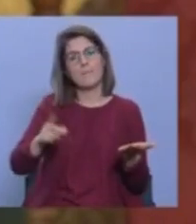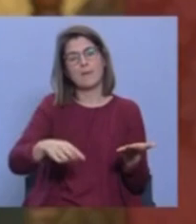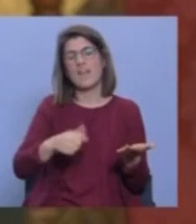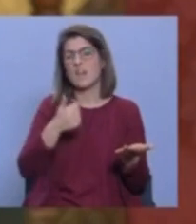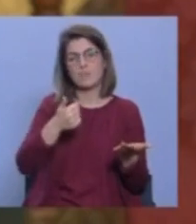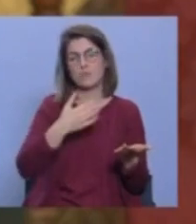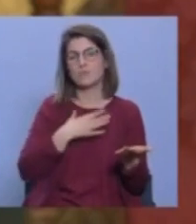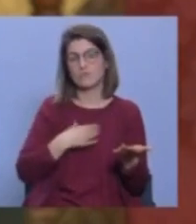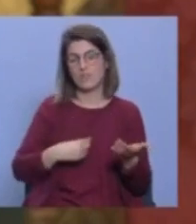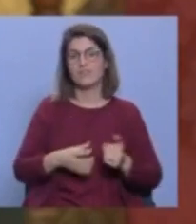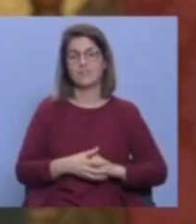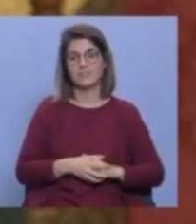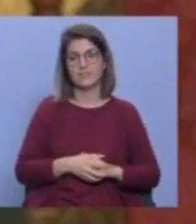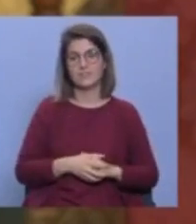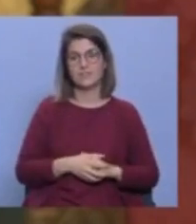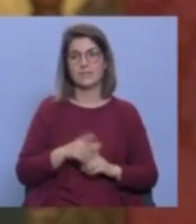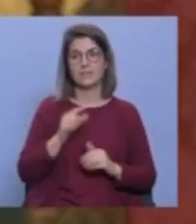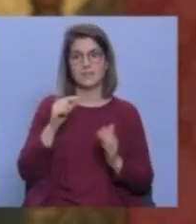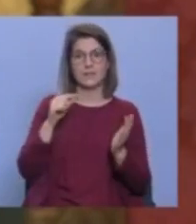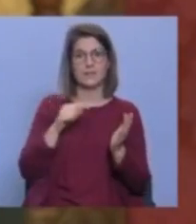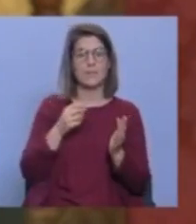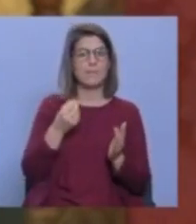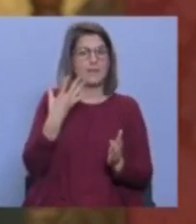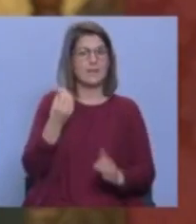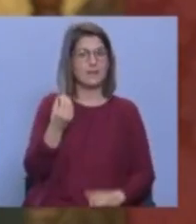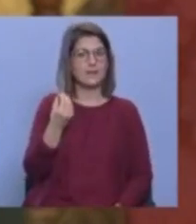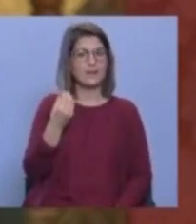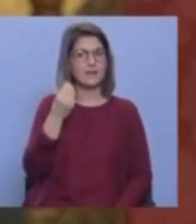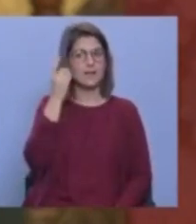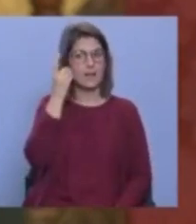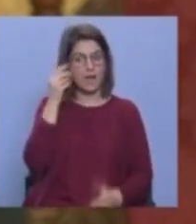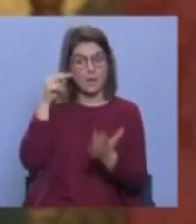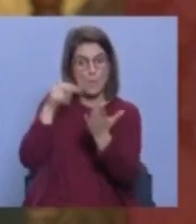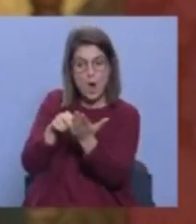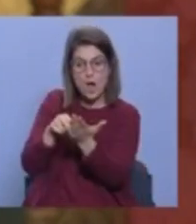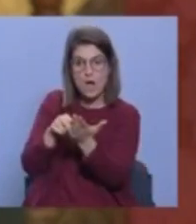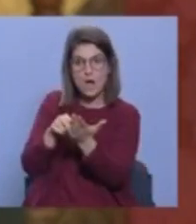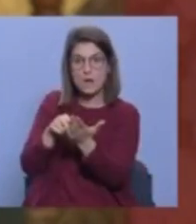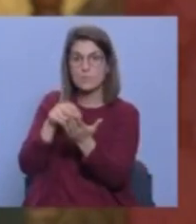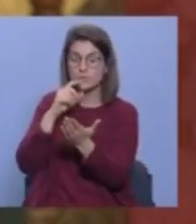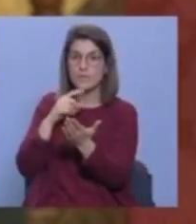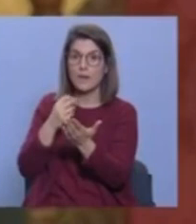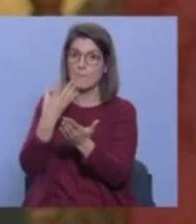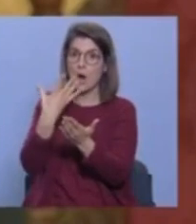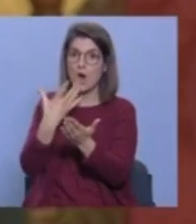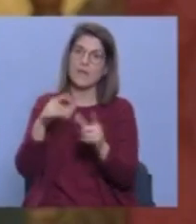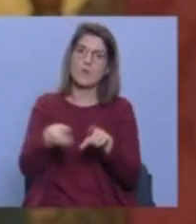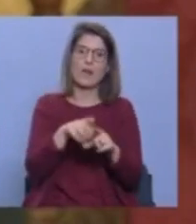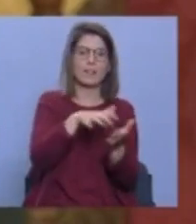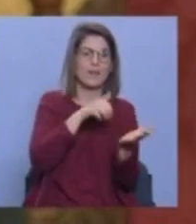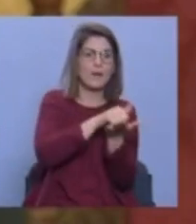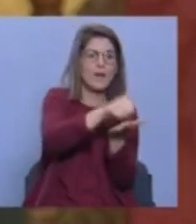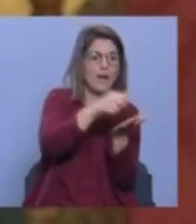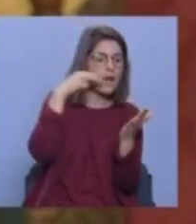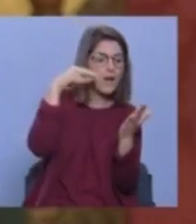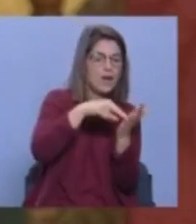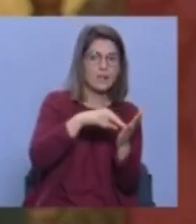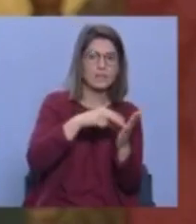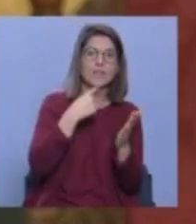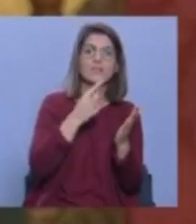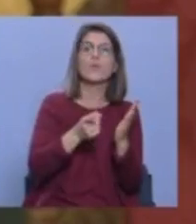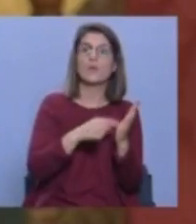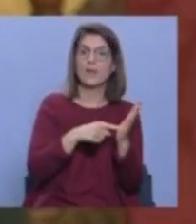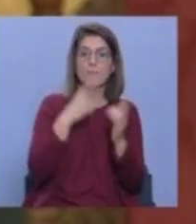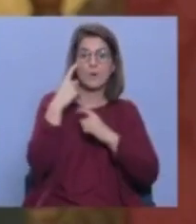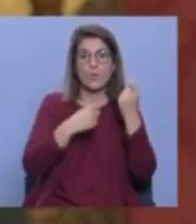Assim como nós temos um pim de mensagem, fôssemos logo à Sagrada Escritura ver o que é que Deus nos tem para dizer na procura